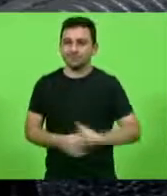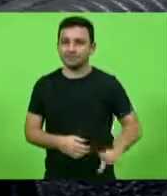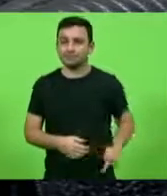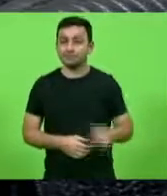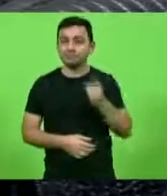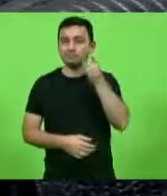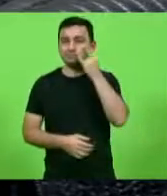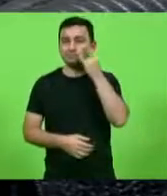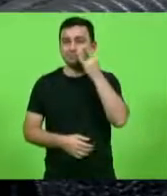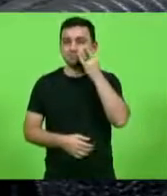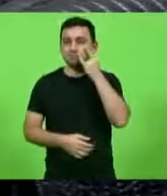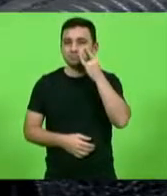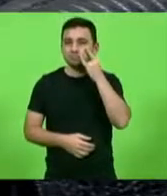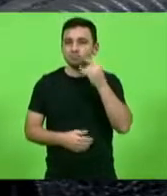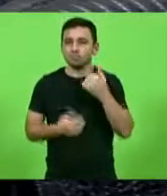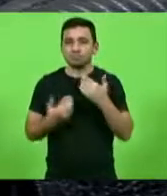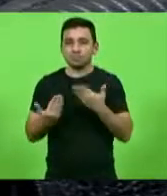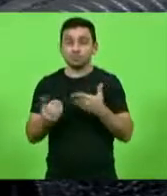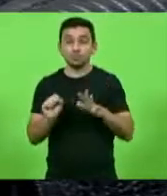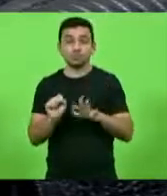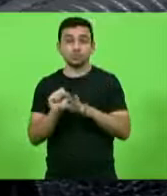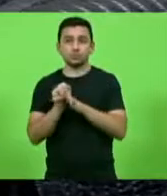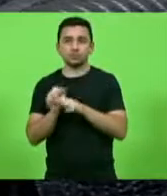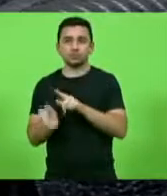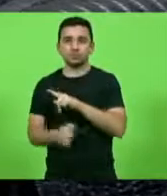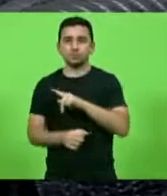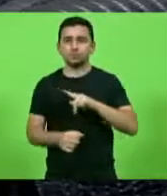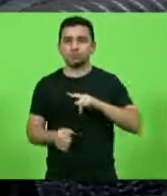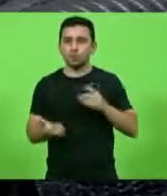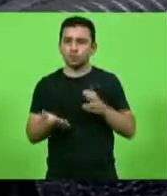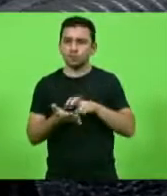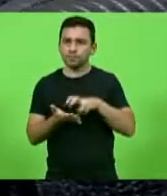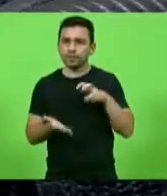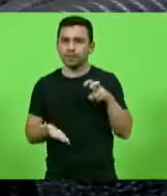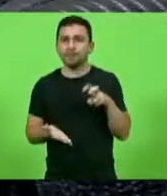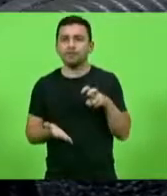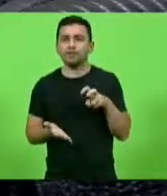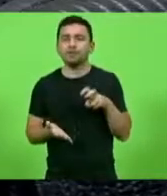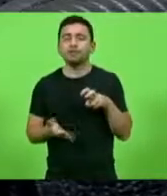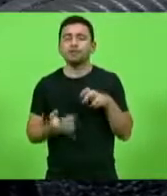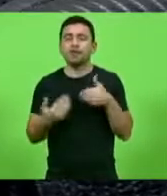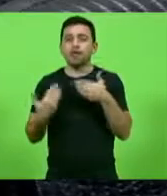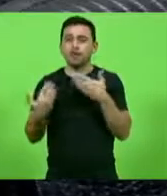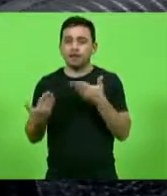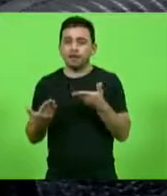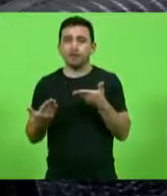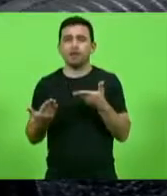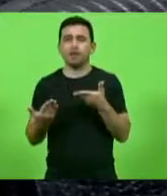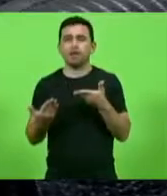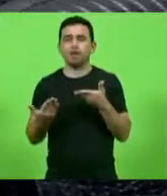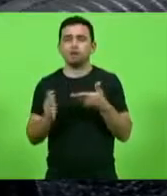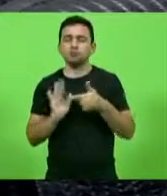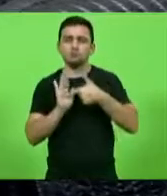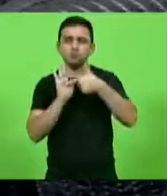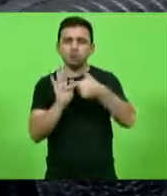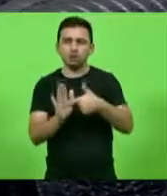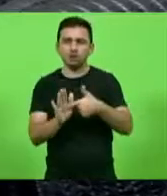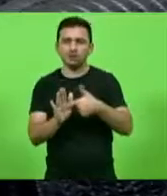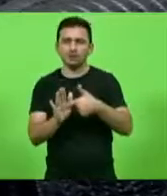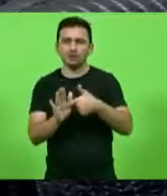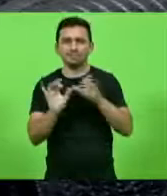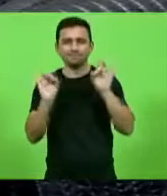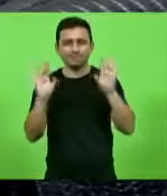Nadal, que, no ato da segurança pública de hoje pela manhã, fez questão de retratar de forma